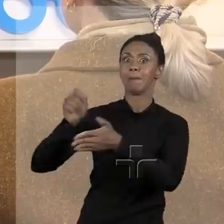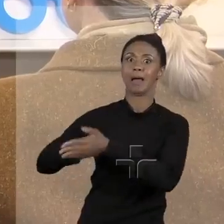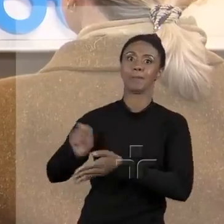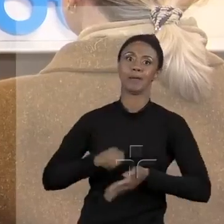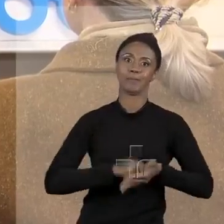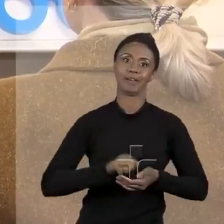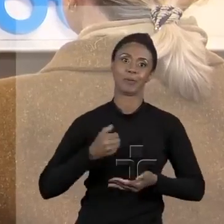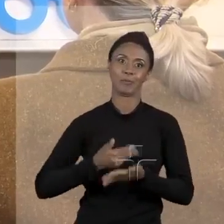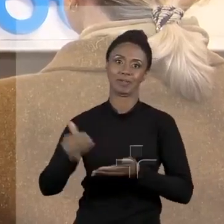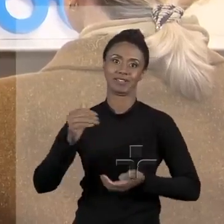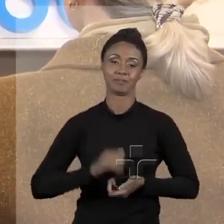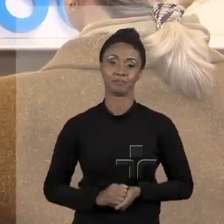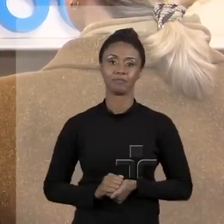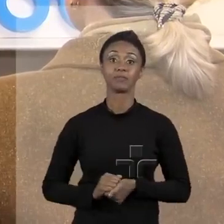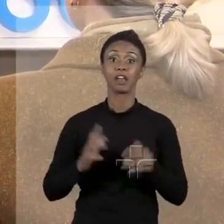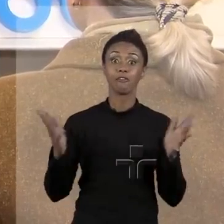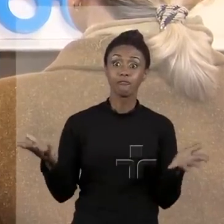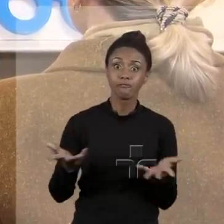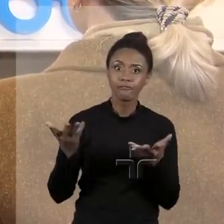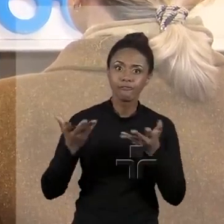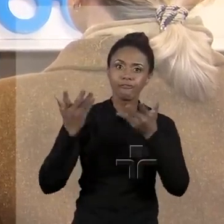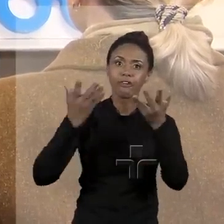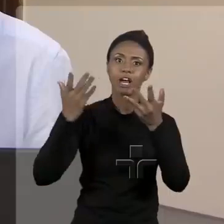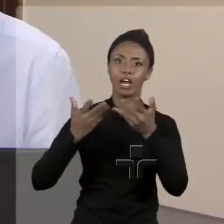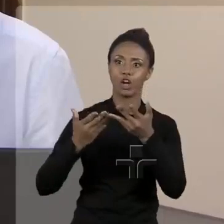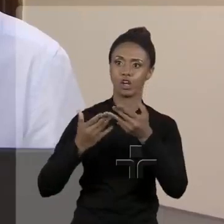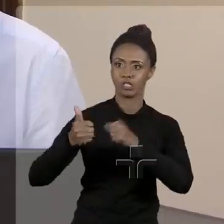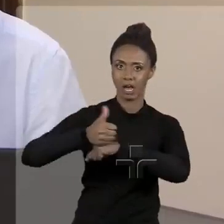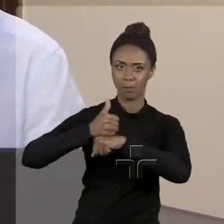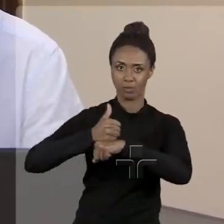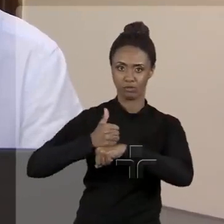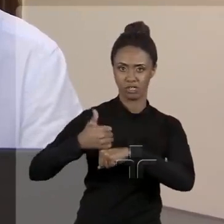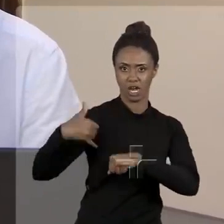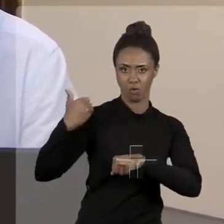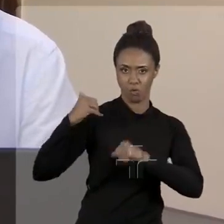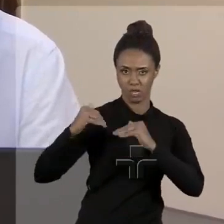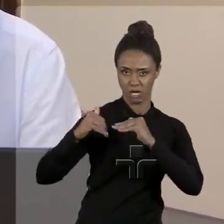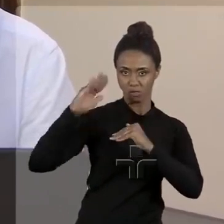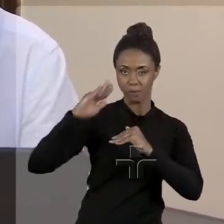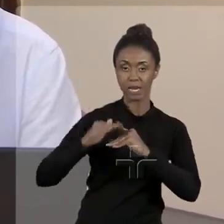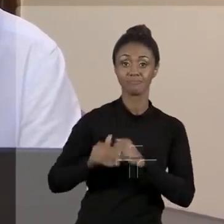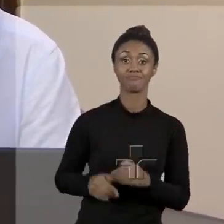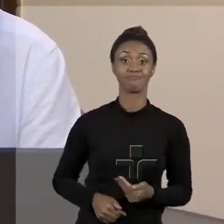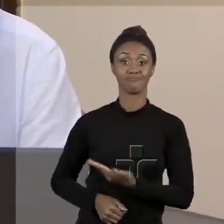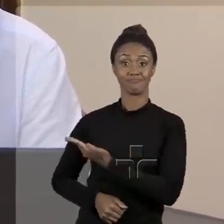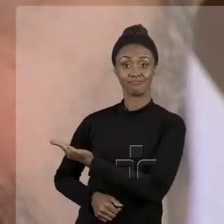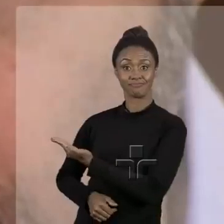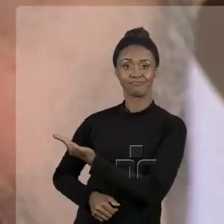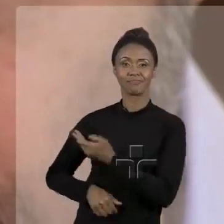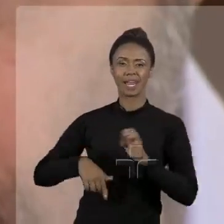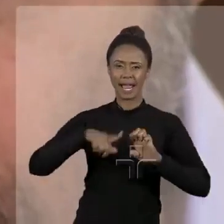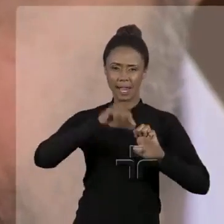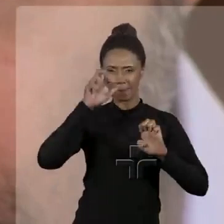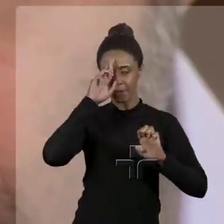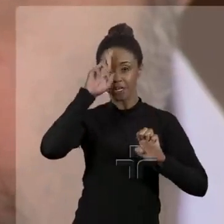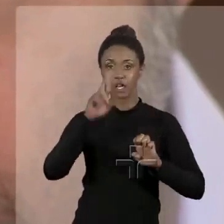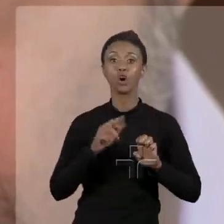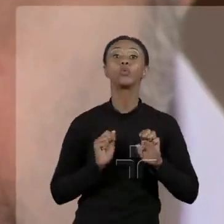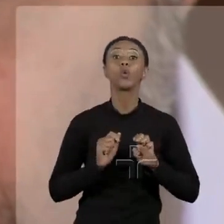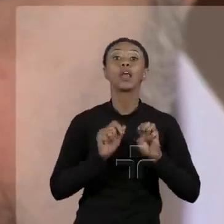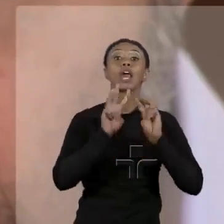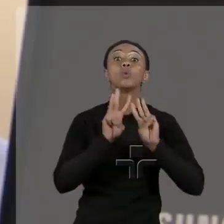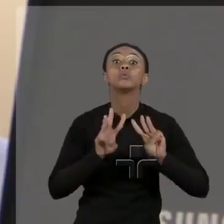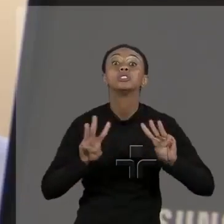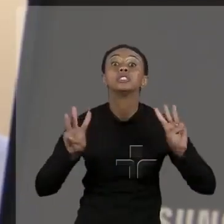Para valorizar o potencial dos profissionais mais velhos, esse empreendedor investiu numa plataforma digital que reúne oportunidades